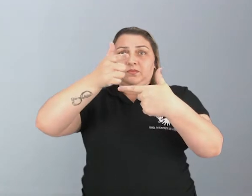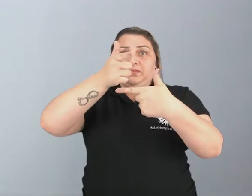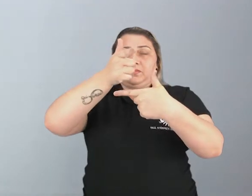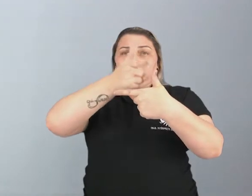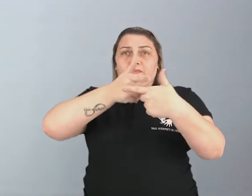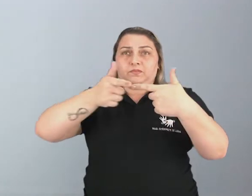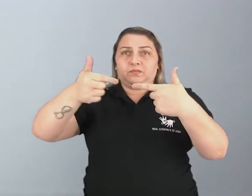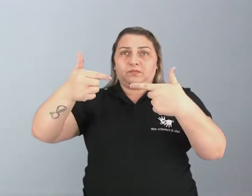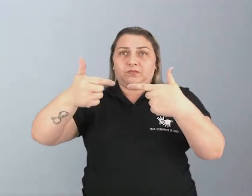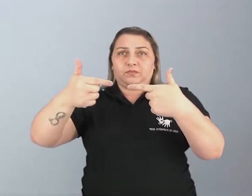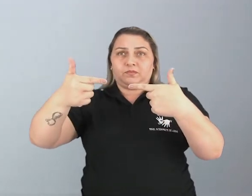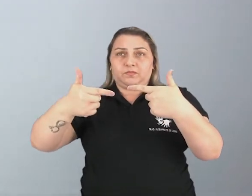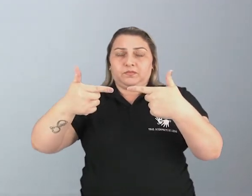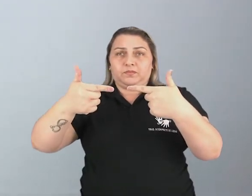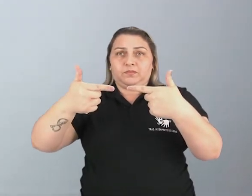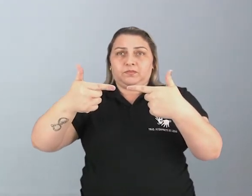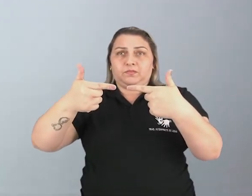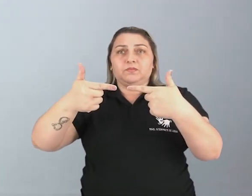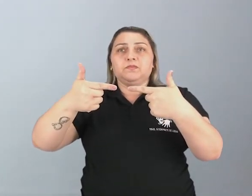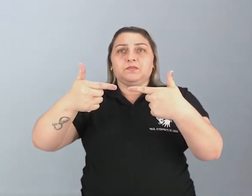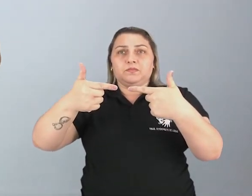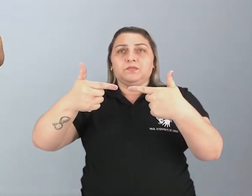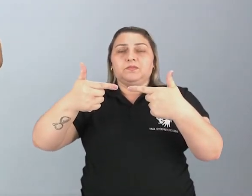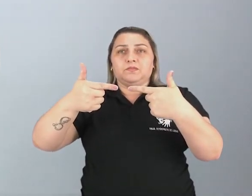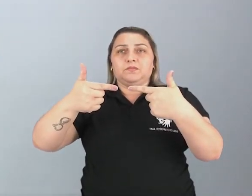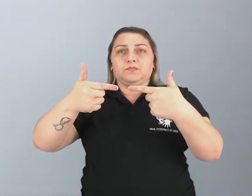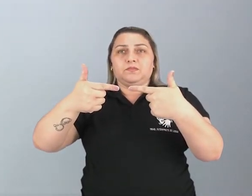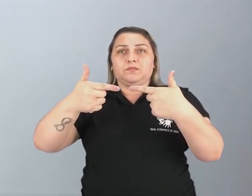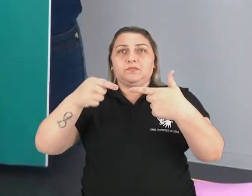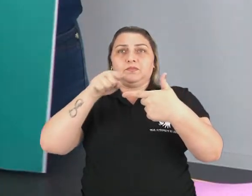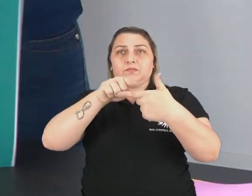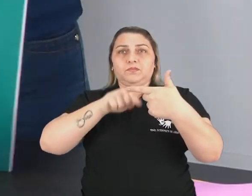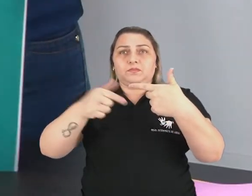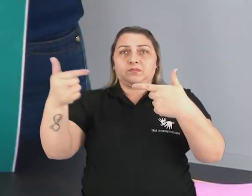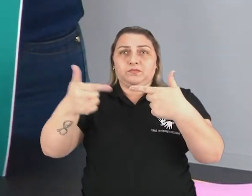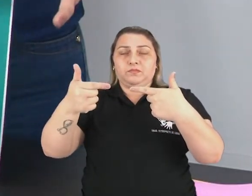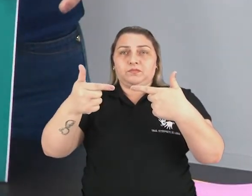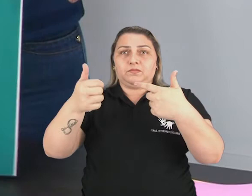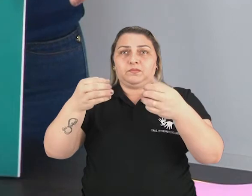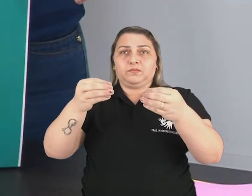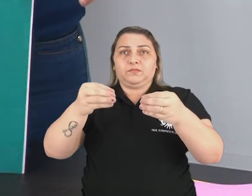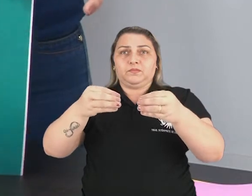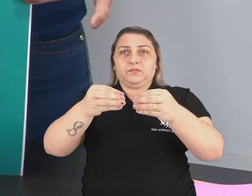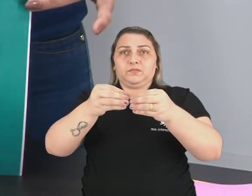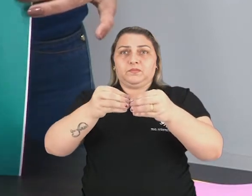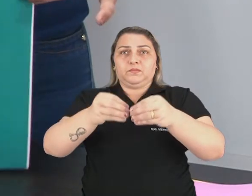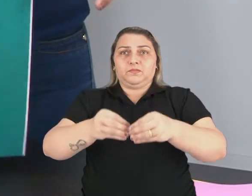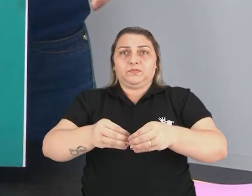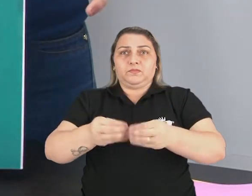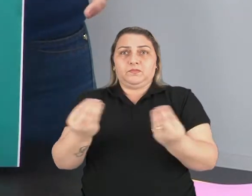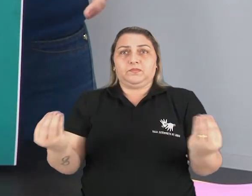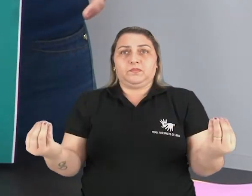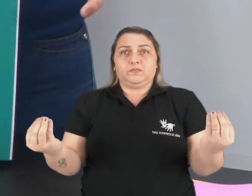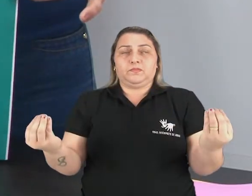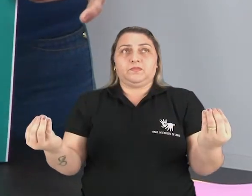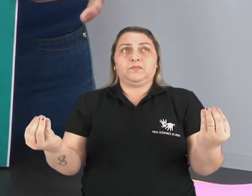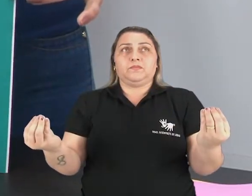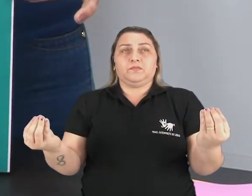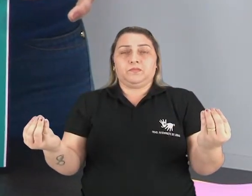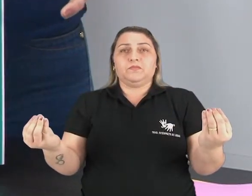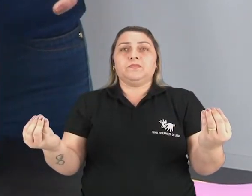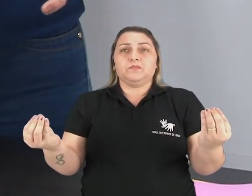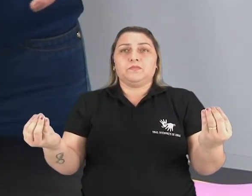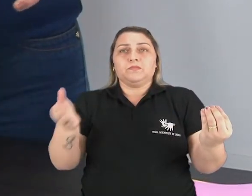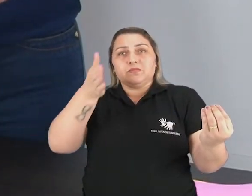novamente, o 1 aqui, né, que eu dividi em duas partes, vocês estão vendo a marquinha da dobradura